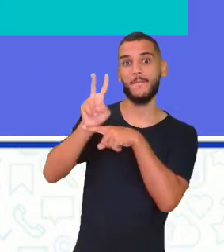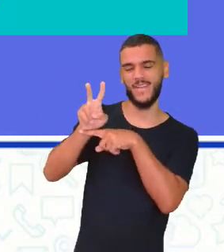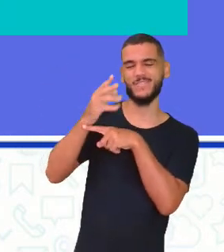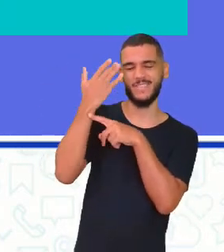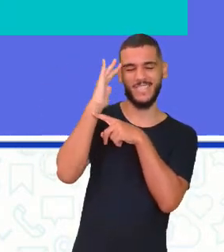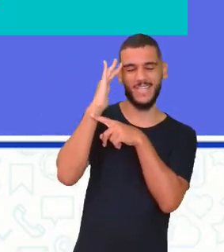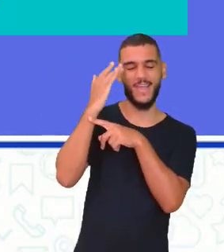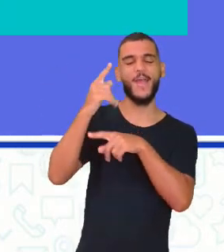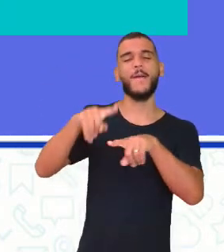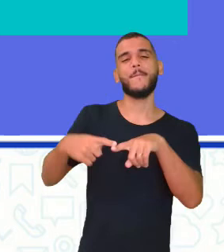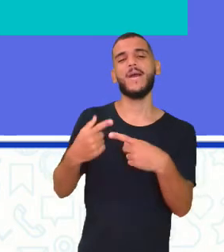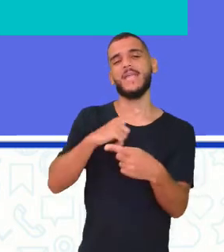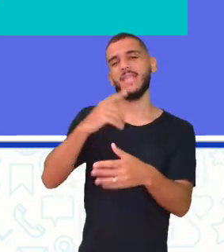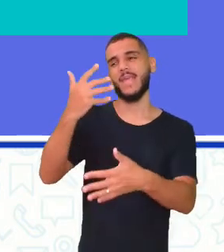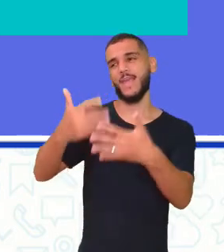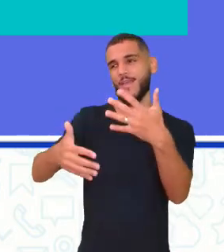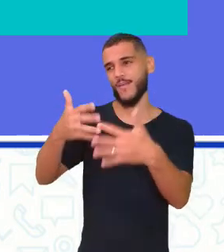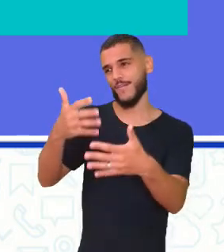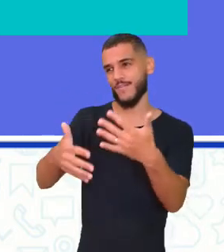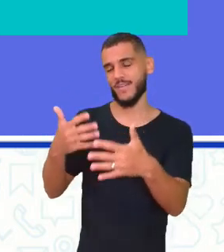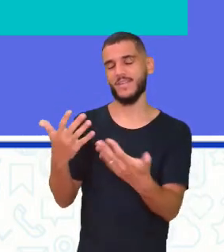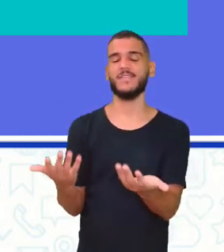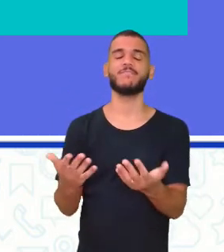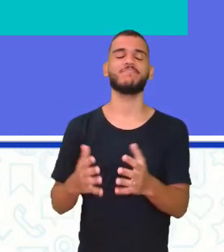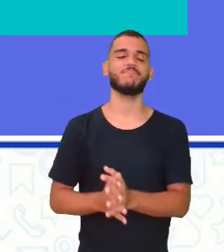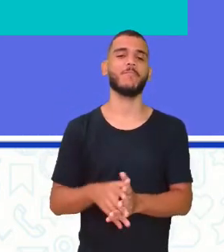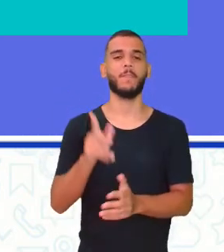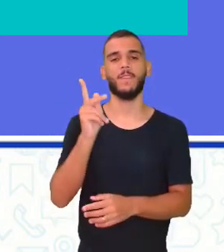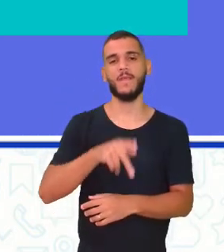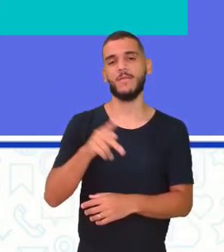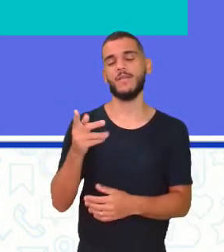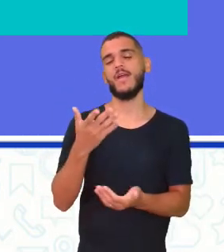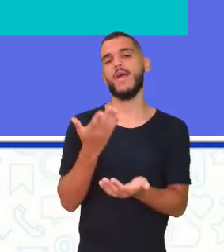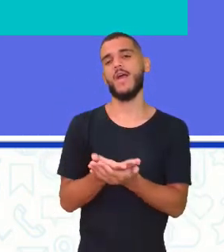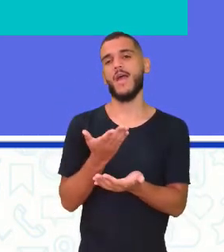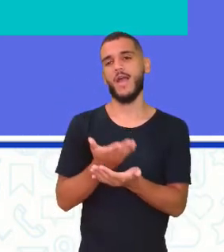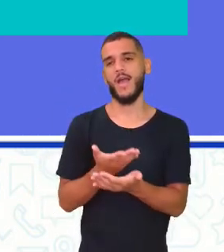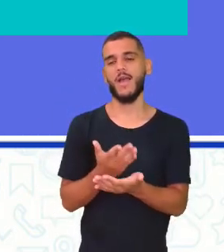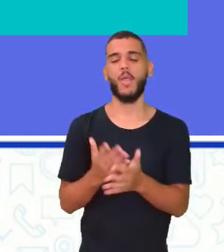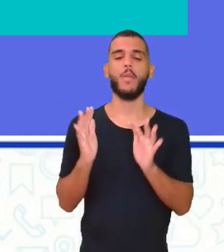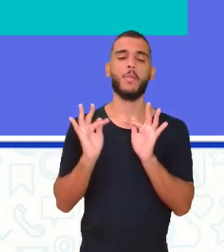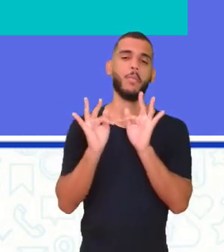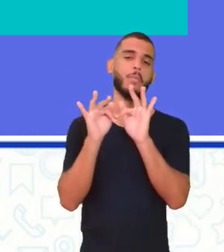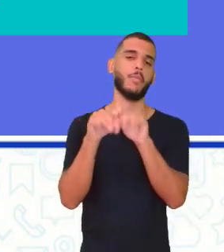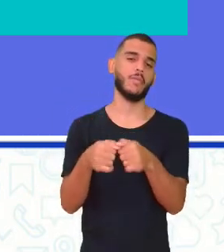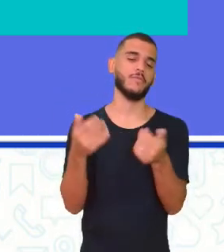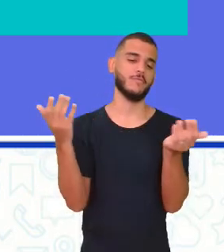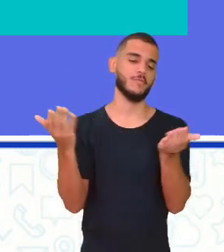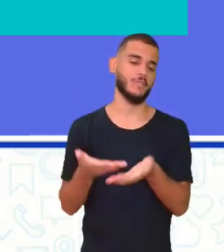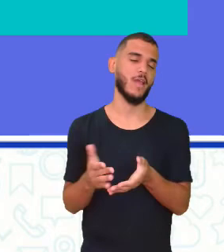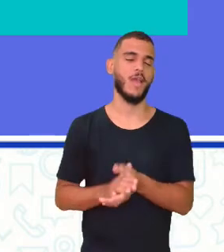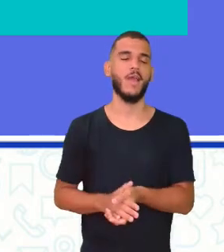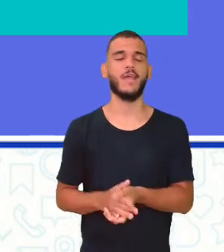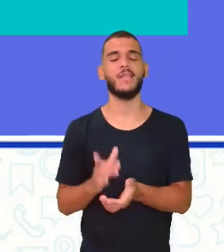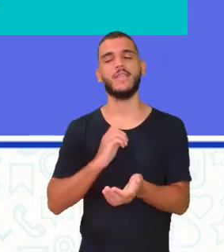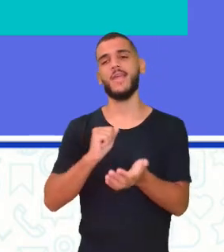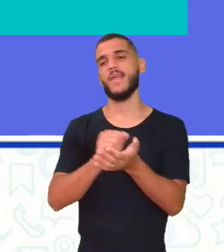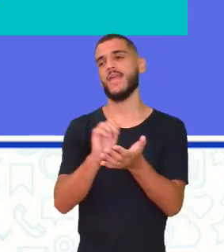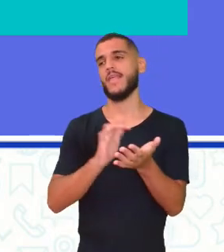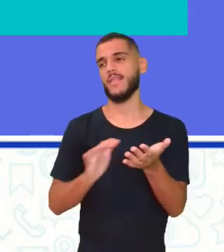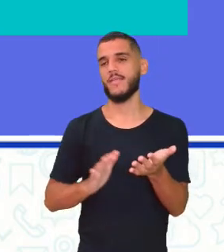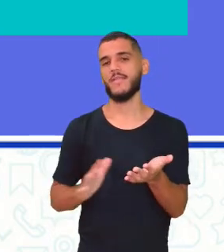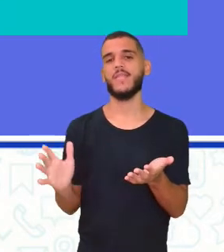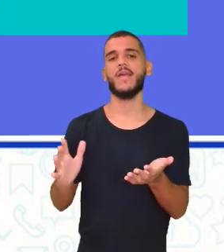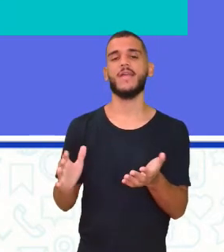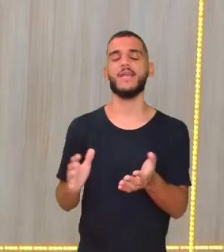pode gerar conflito. Professora Camille, a nossa aula já está indo embora. Mas Temos tão uma rápido. atividade